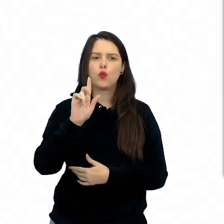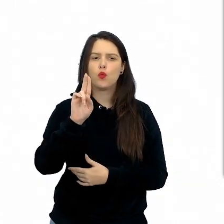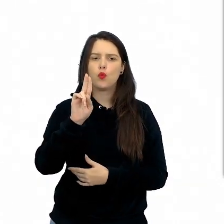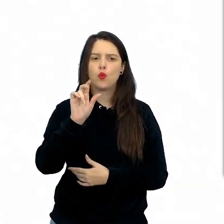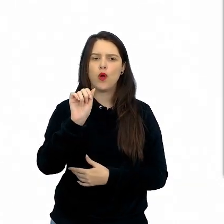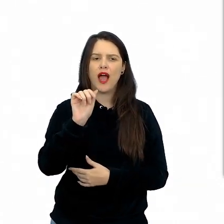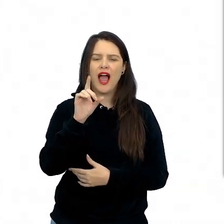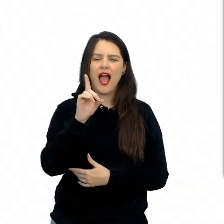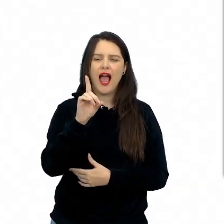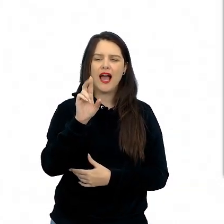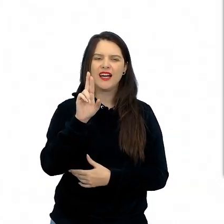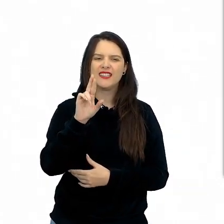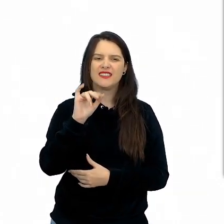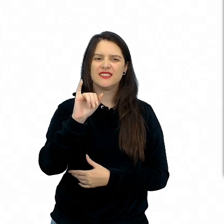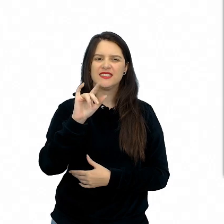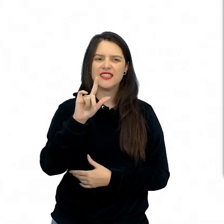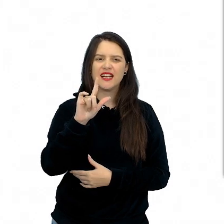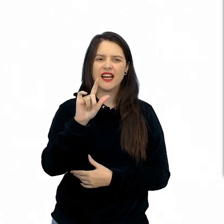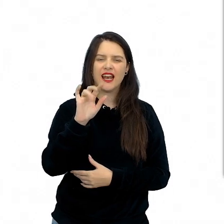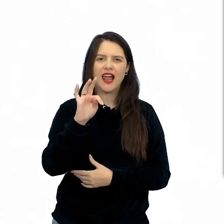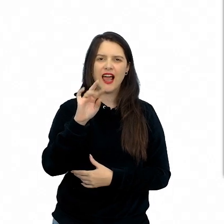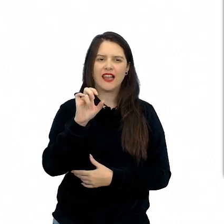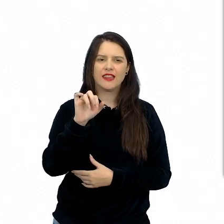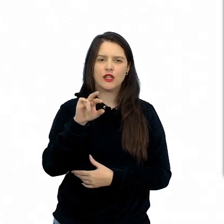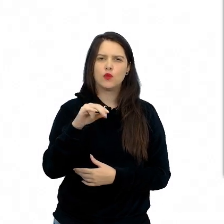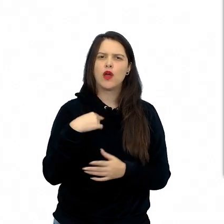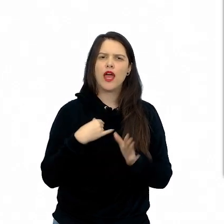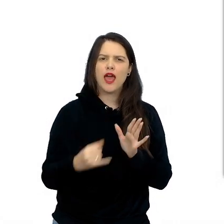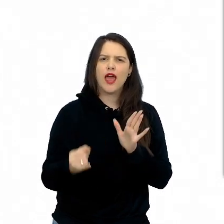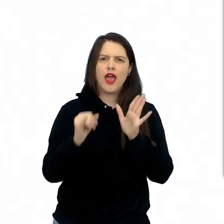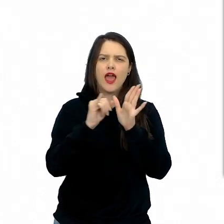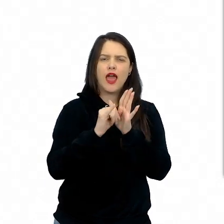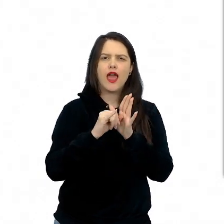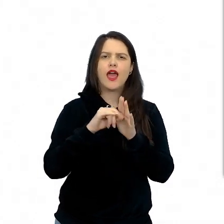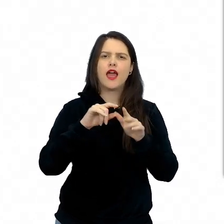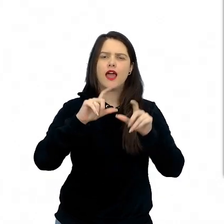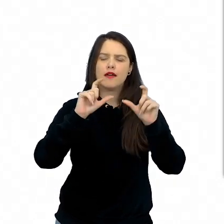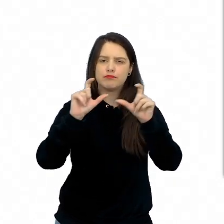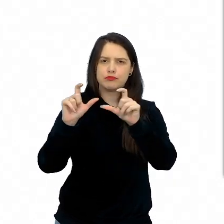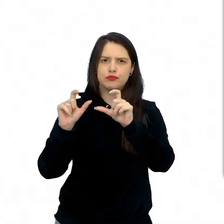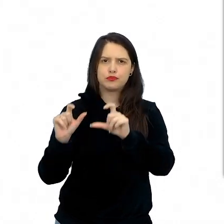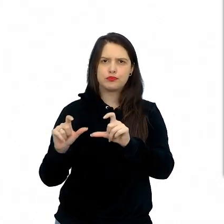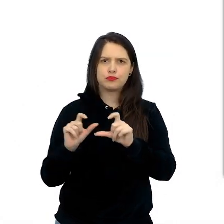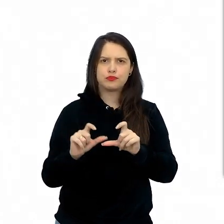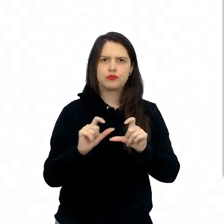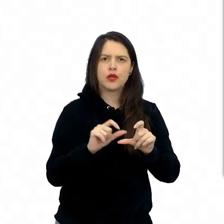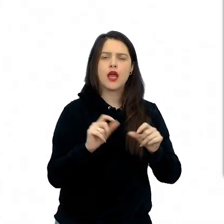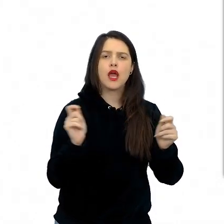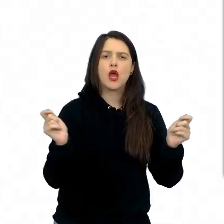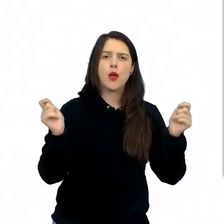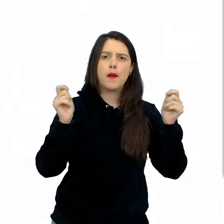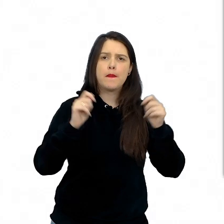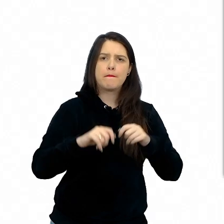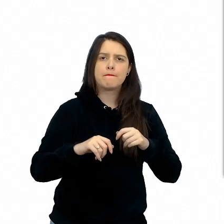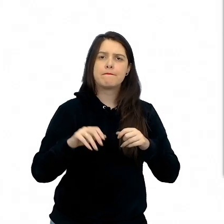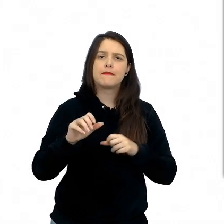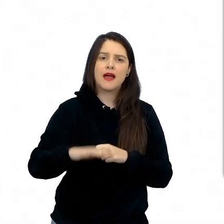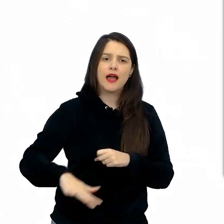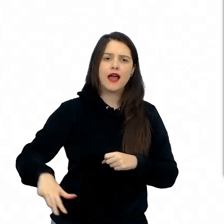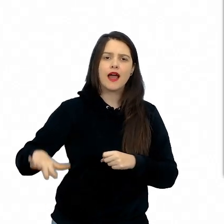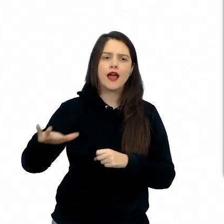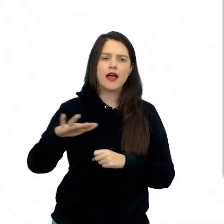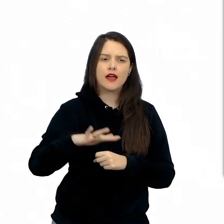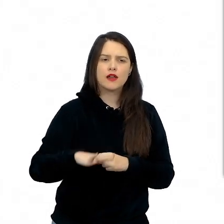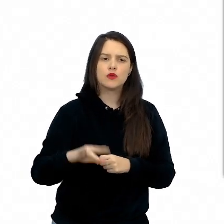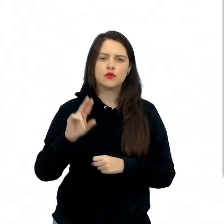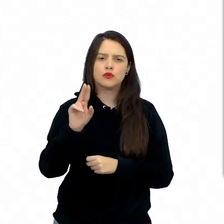a mesma área e determinar as medidas dos perímetros dos quadriláteros que possuem a mesma área